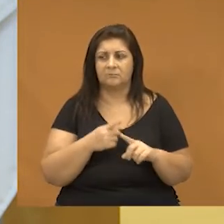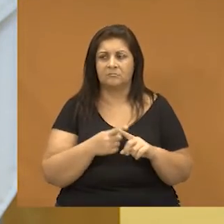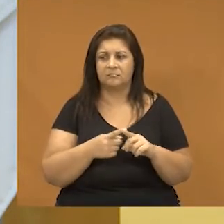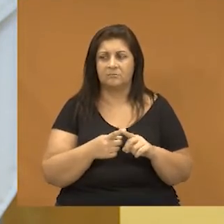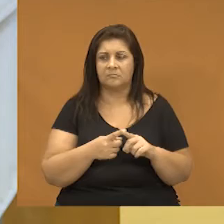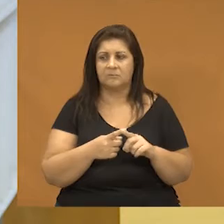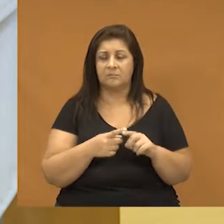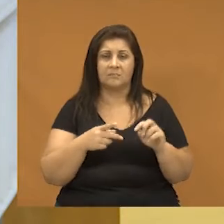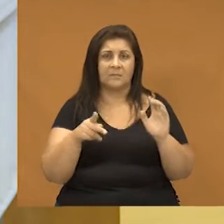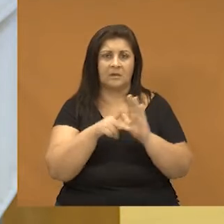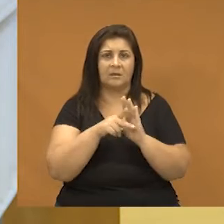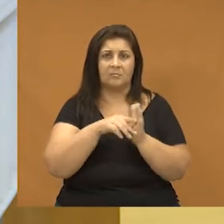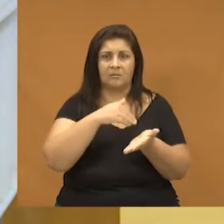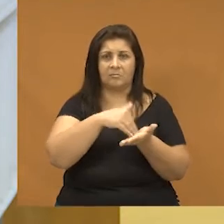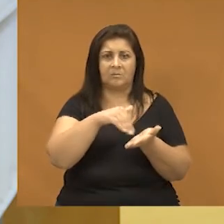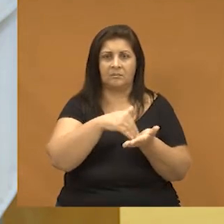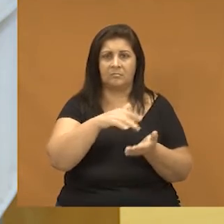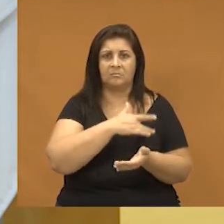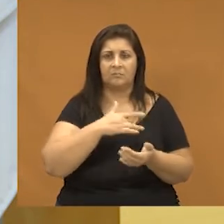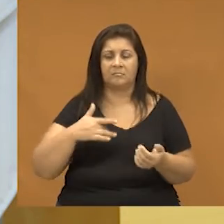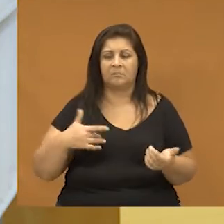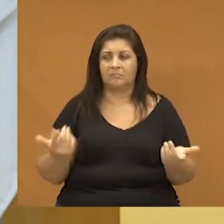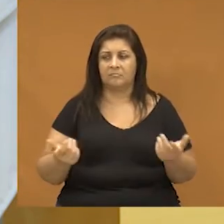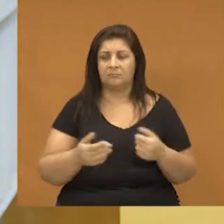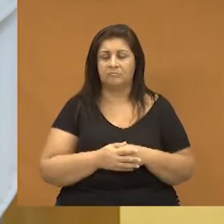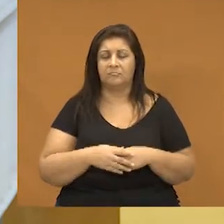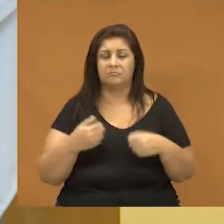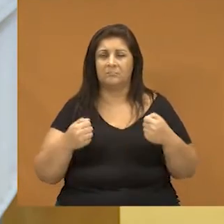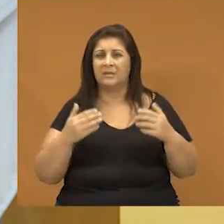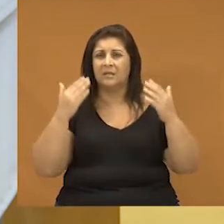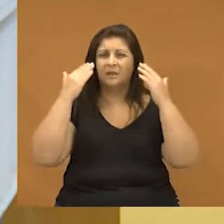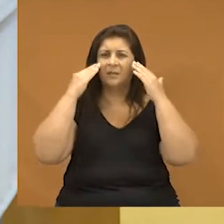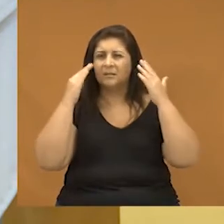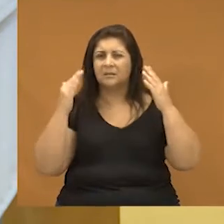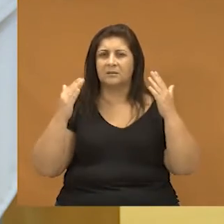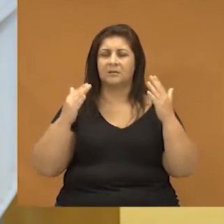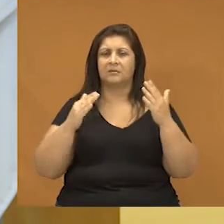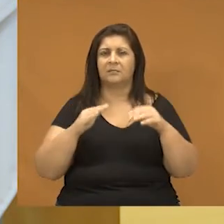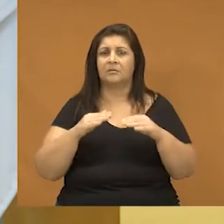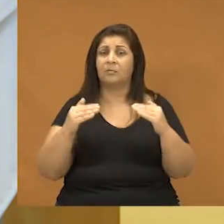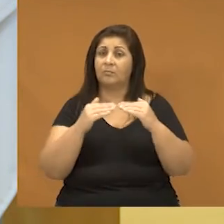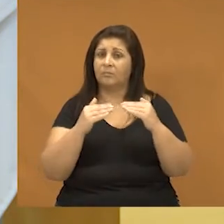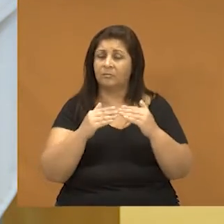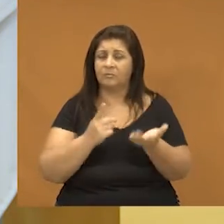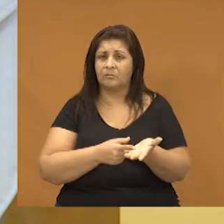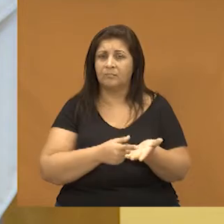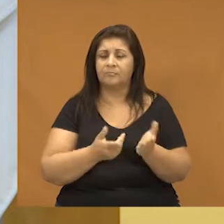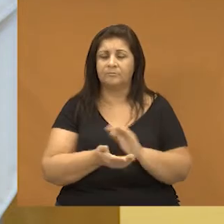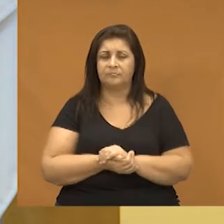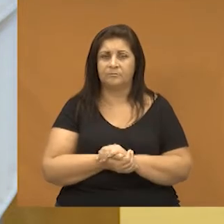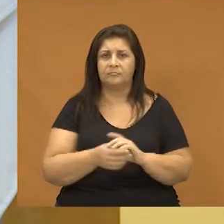à organização da Secretaria de Saúde. Então, nós precisamos alinhar esse entendimento para que projetos da mesma natureza